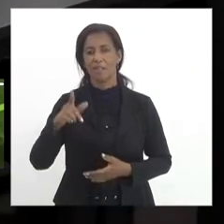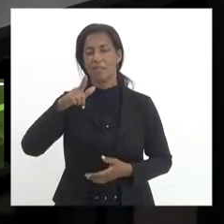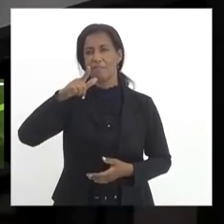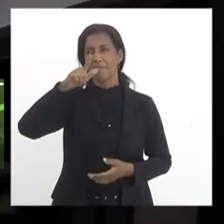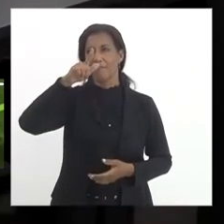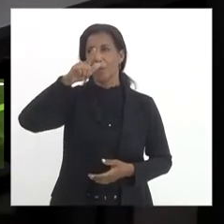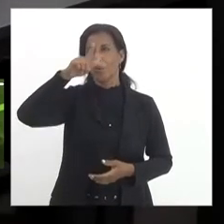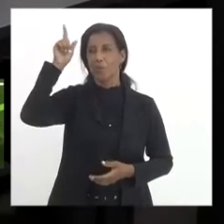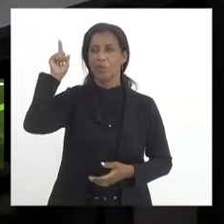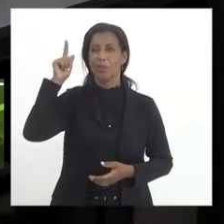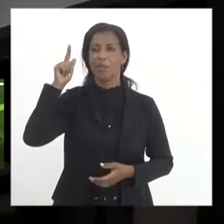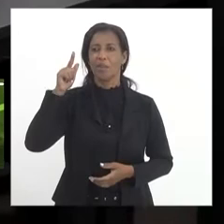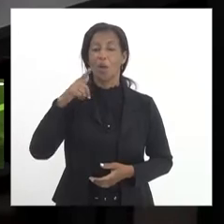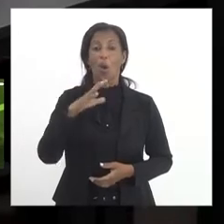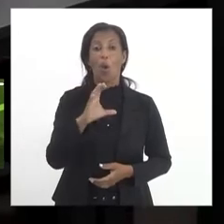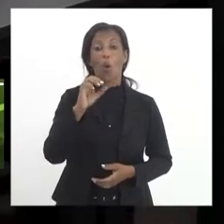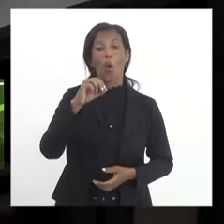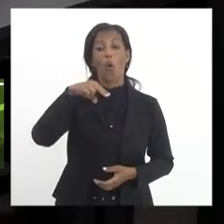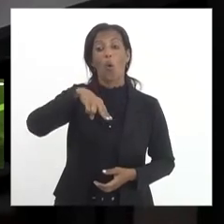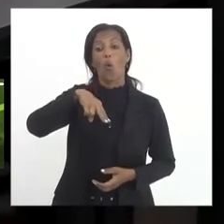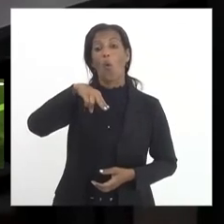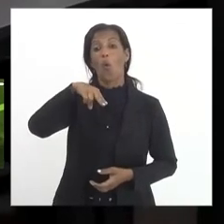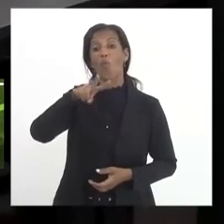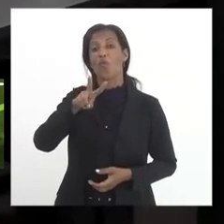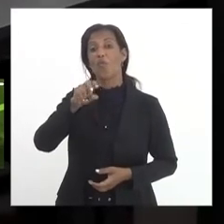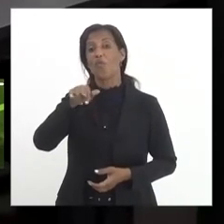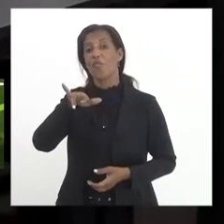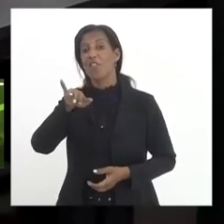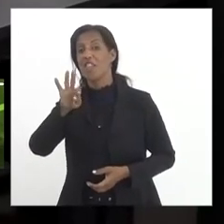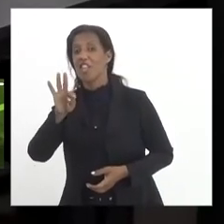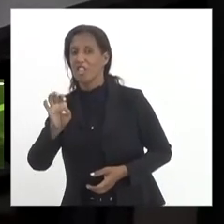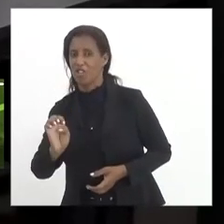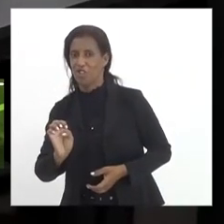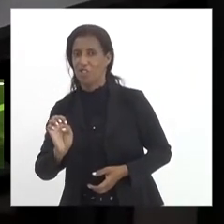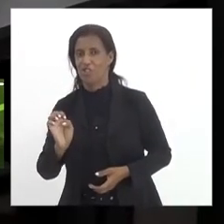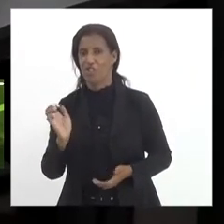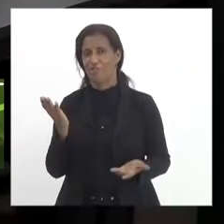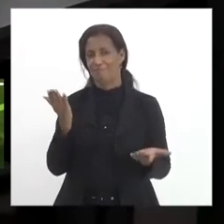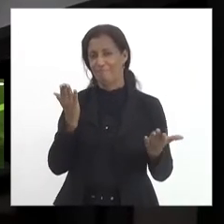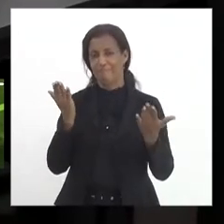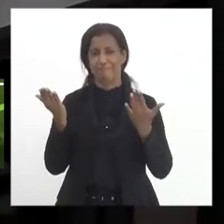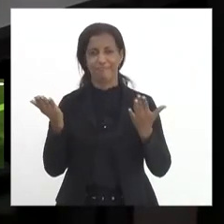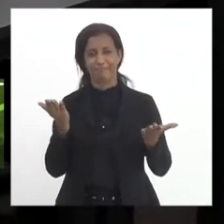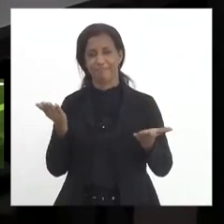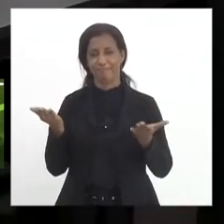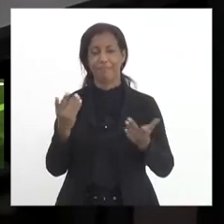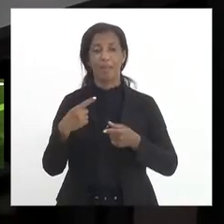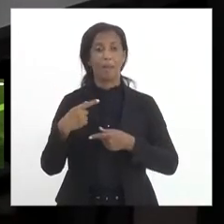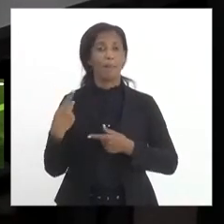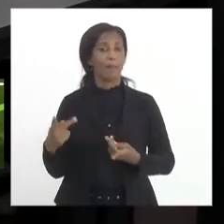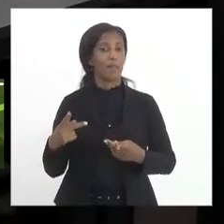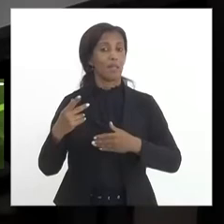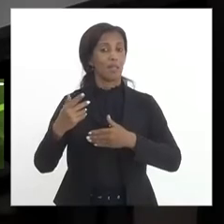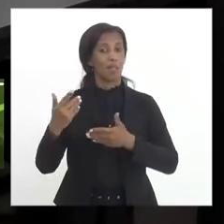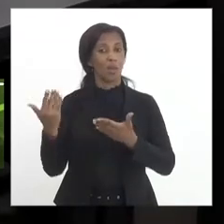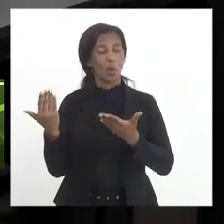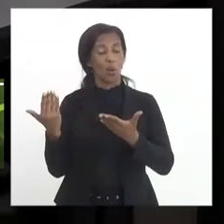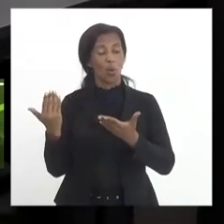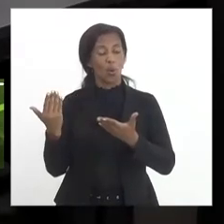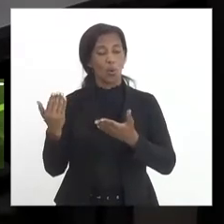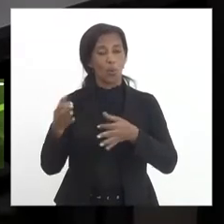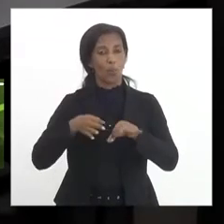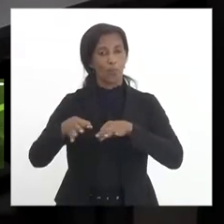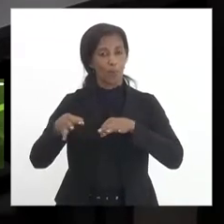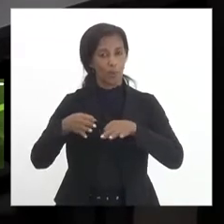uma vez sobre essa palavra. Conveniente. Aquela constitucionalidade conveniente, para que o projeto avance e vá a plenário